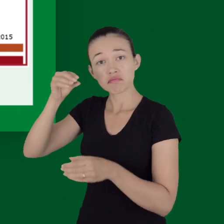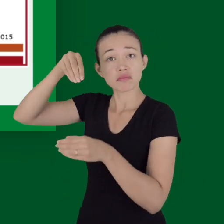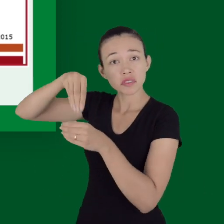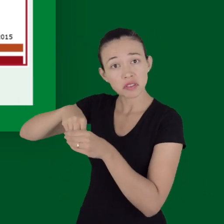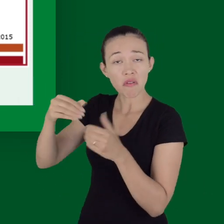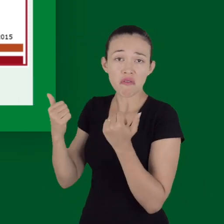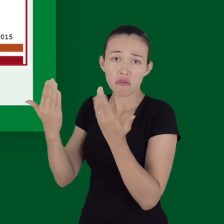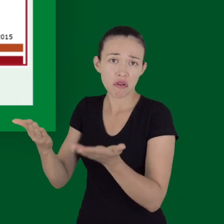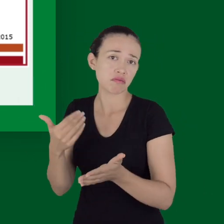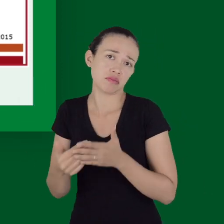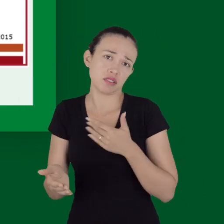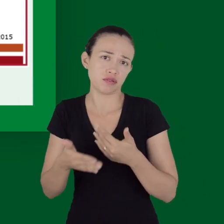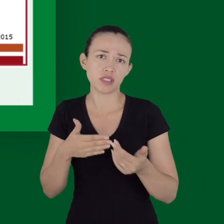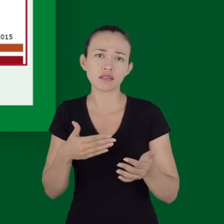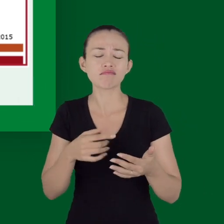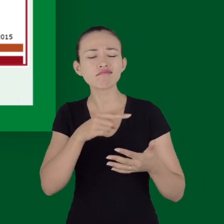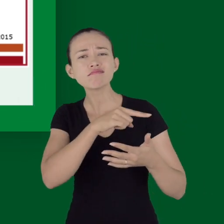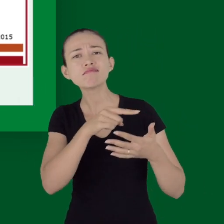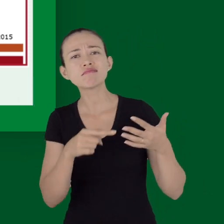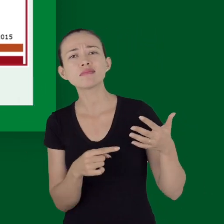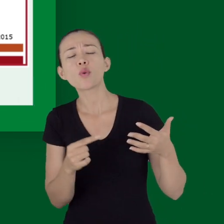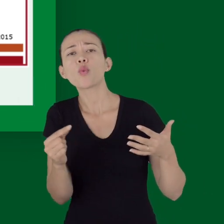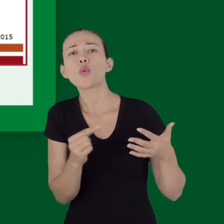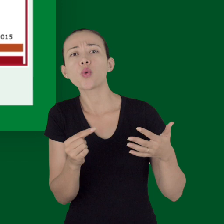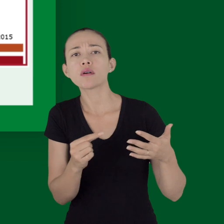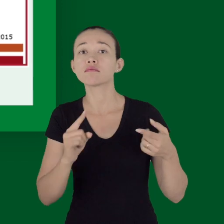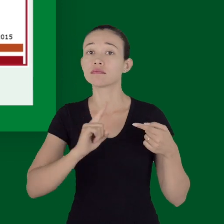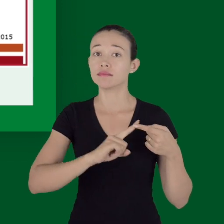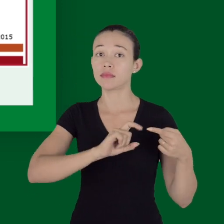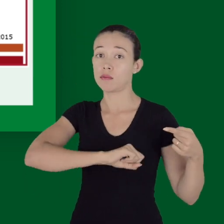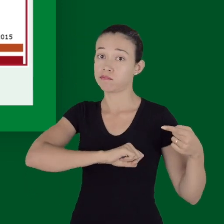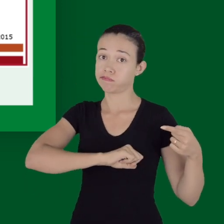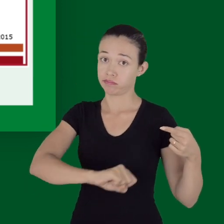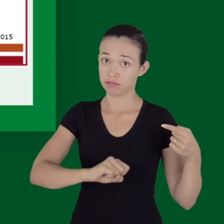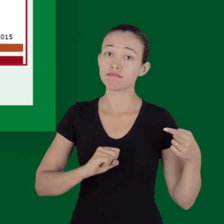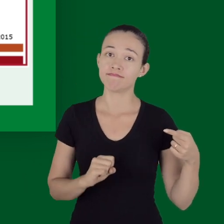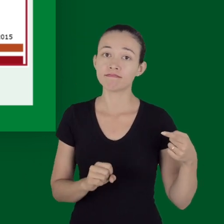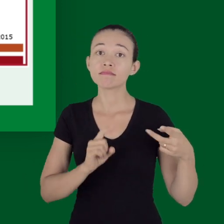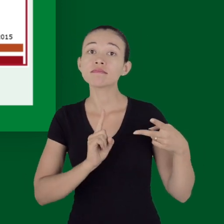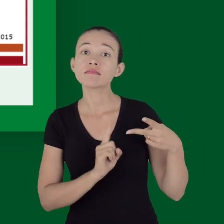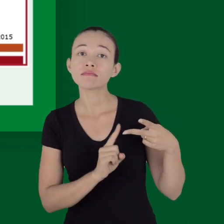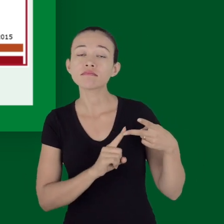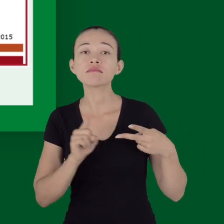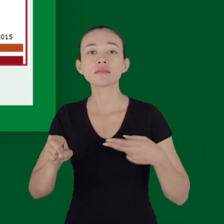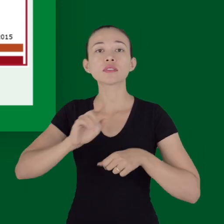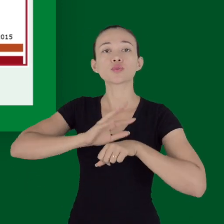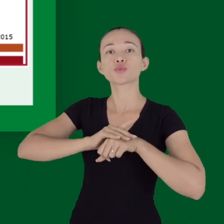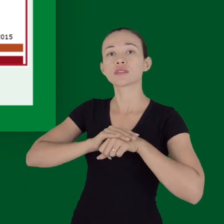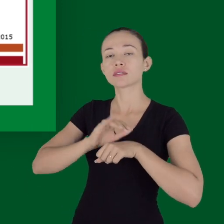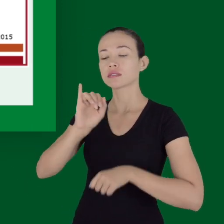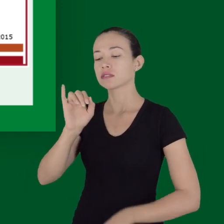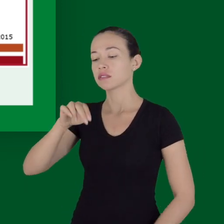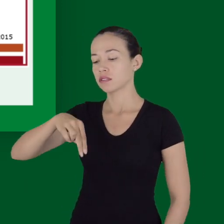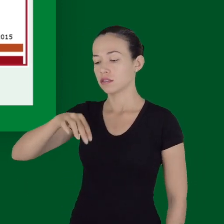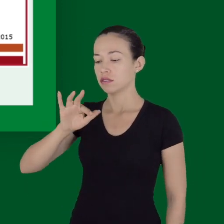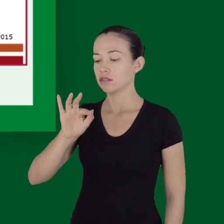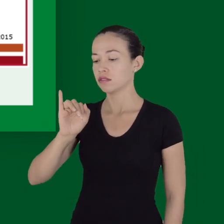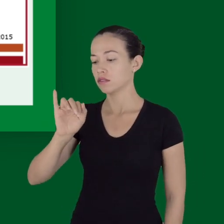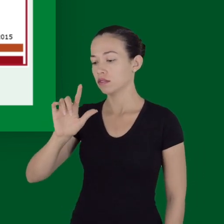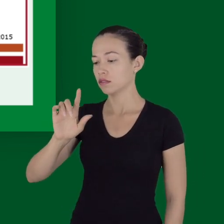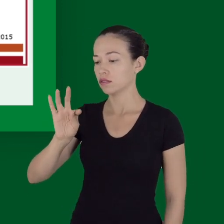de emergência no hospital. Que seria as mais comuns, que a gente sabe que é o infarto, né? Algumas